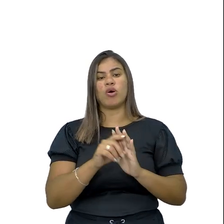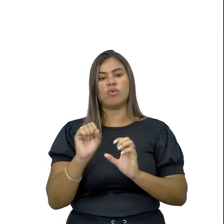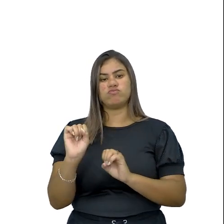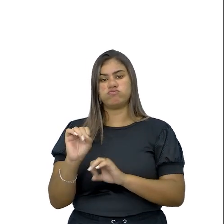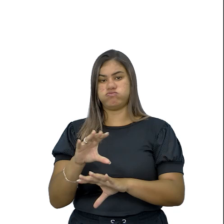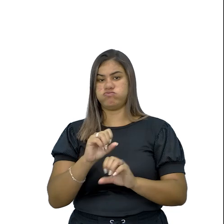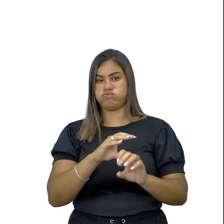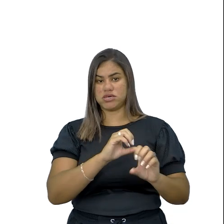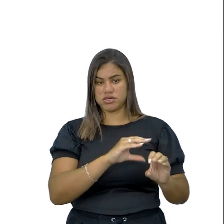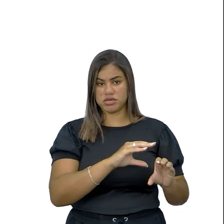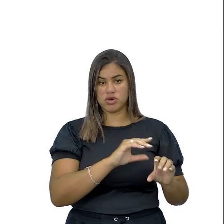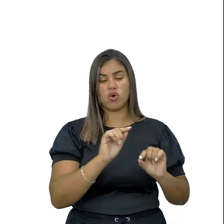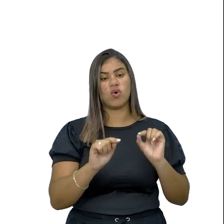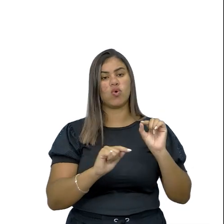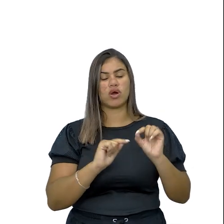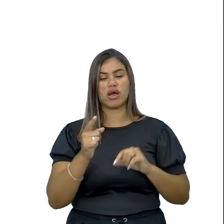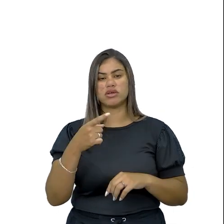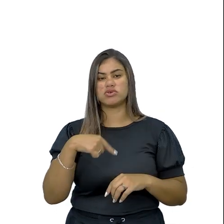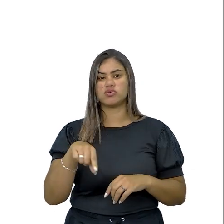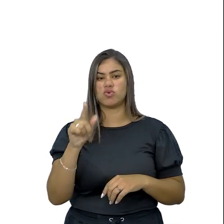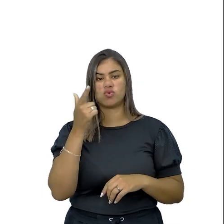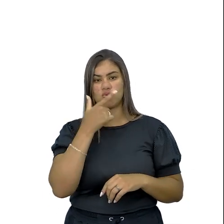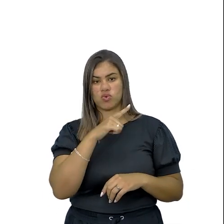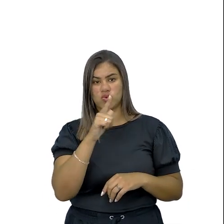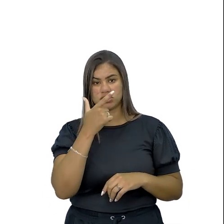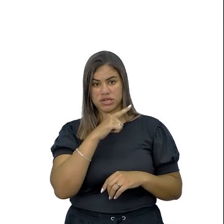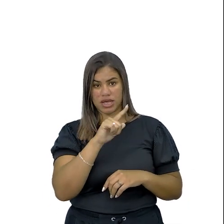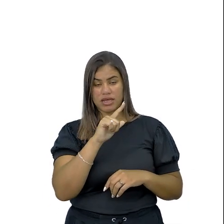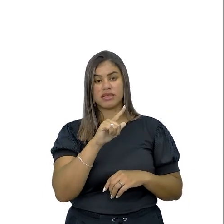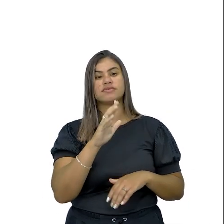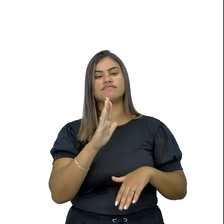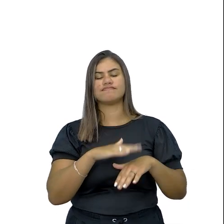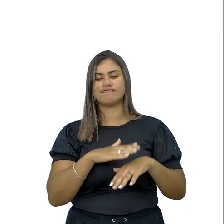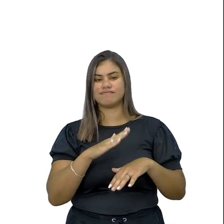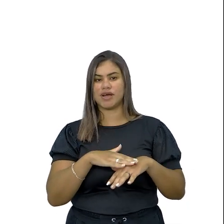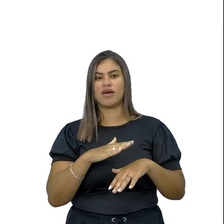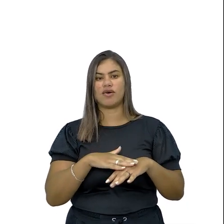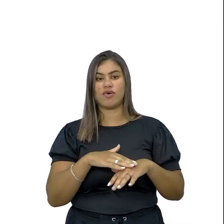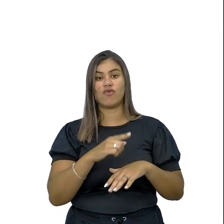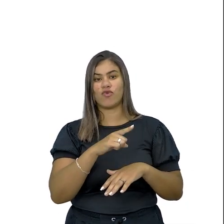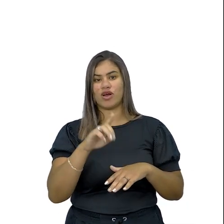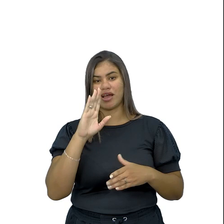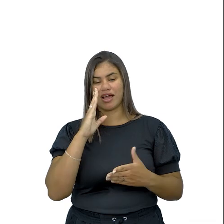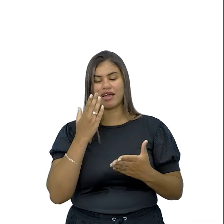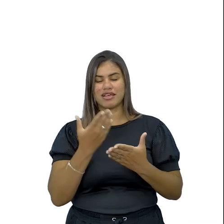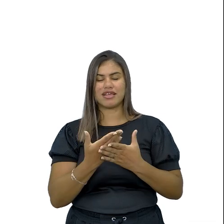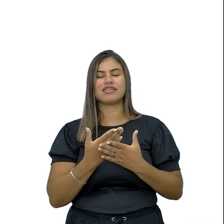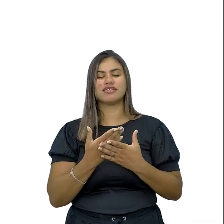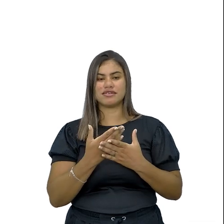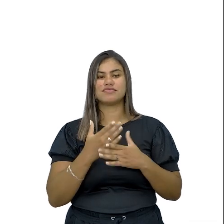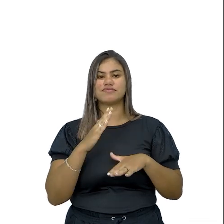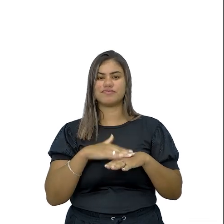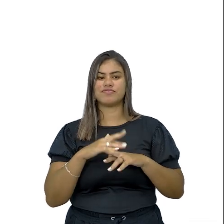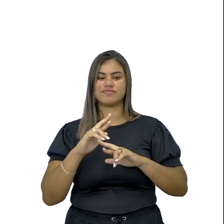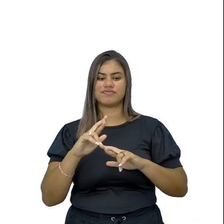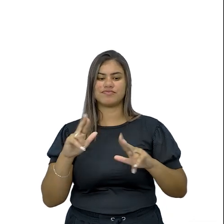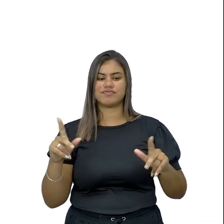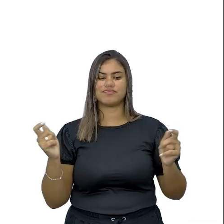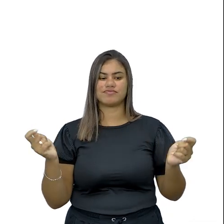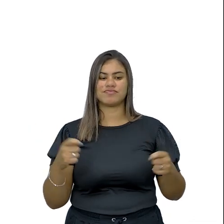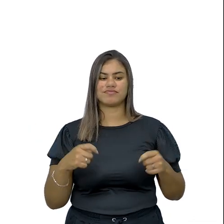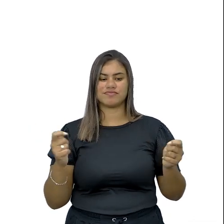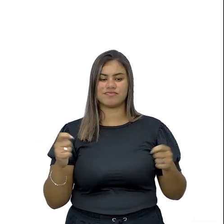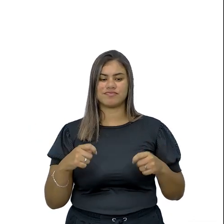médio, que se conseguirmos de fato fazer isso, acreditem, nós estaremos fazendo a diferença na vida desses jovens